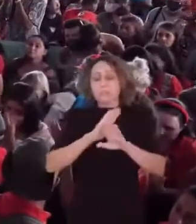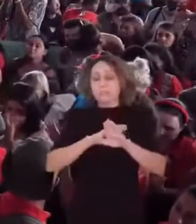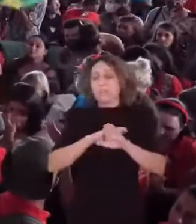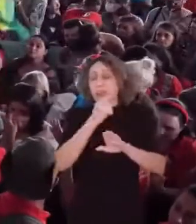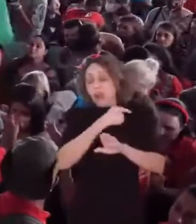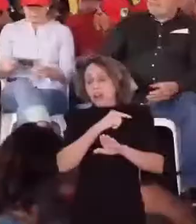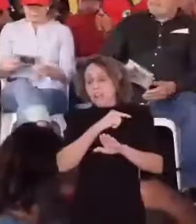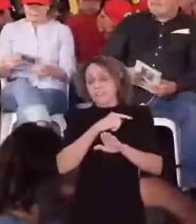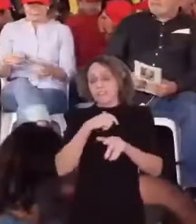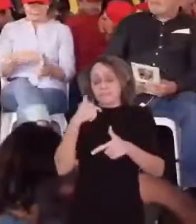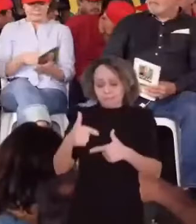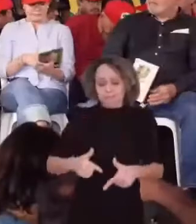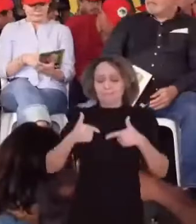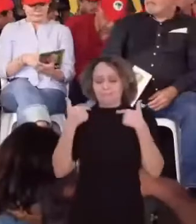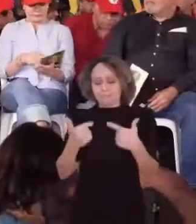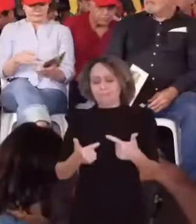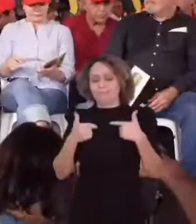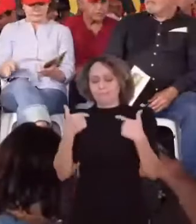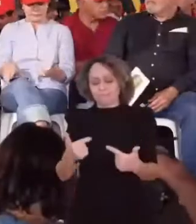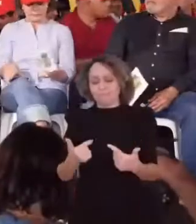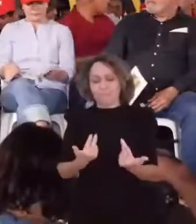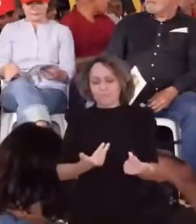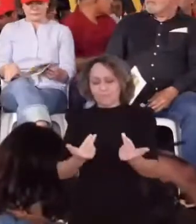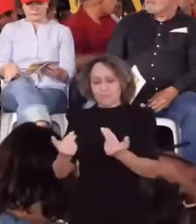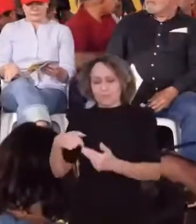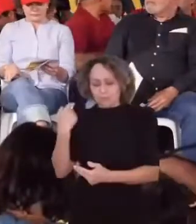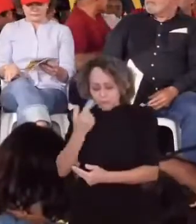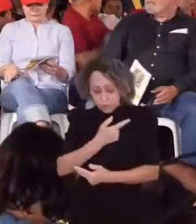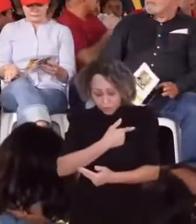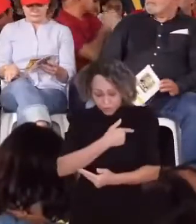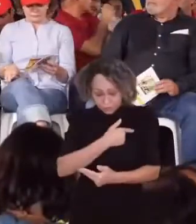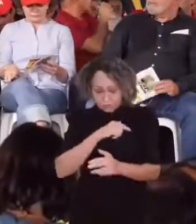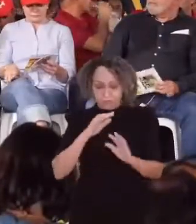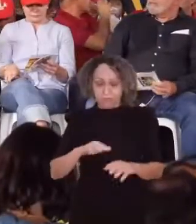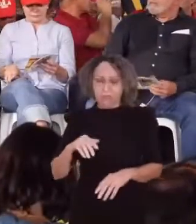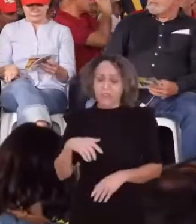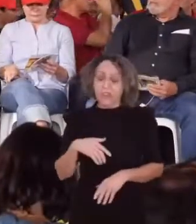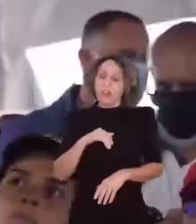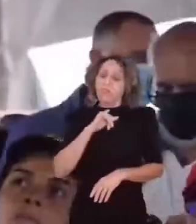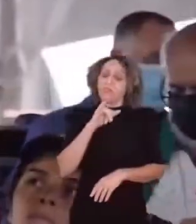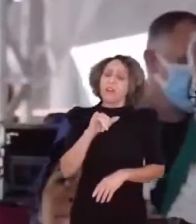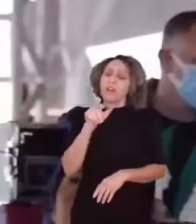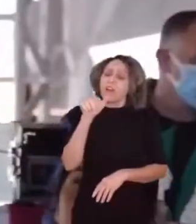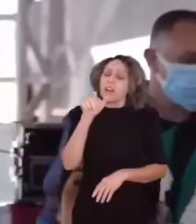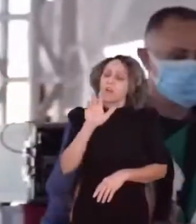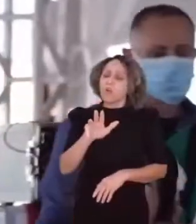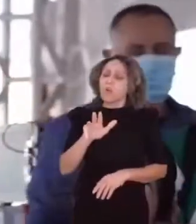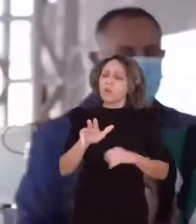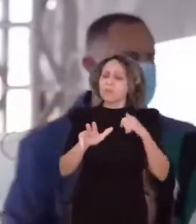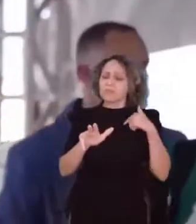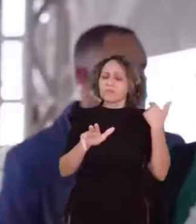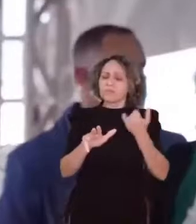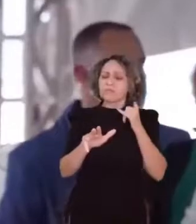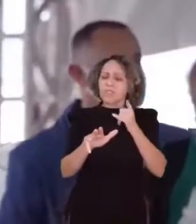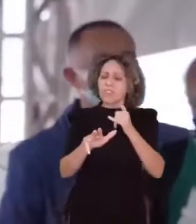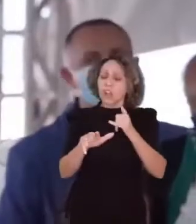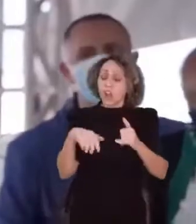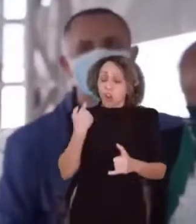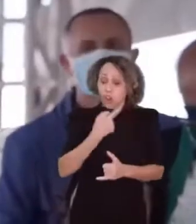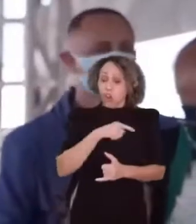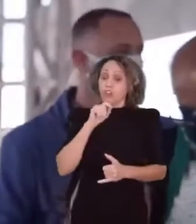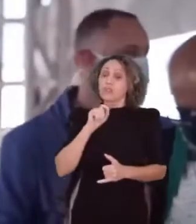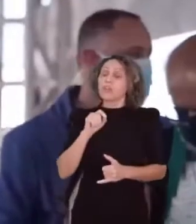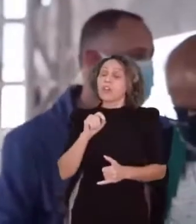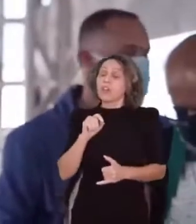Lula, devagarzinho aprendendo, fomos adaptando no